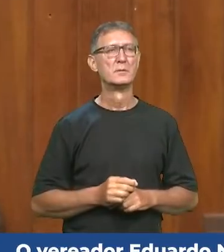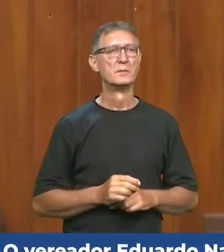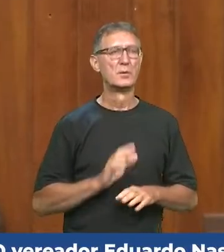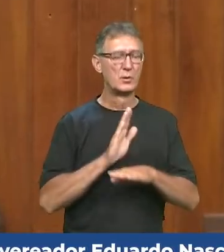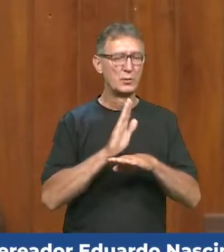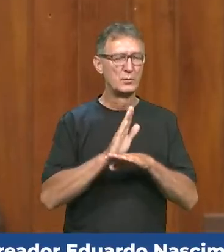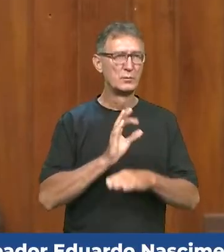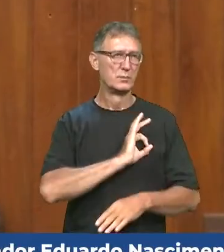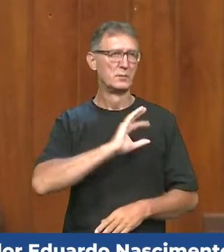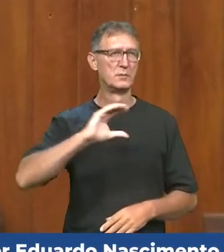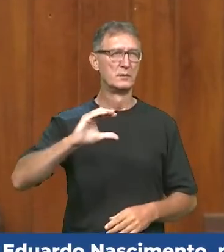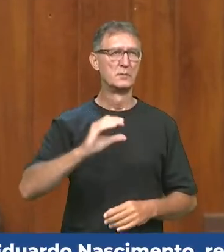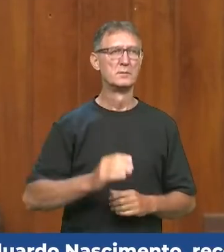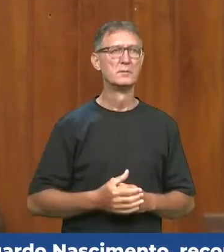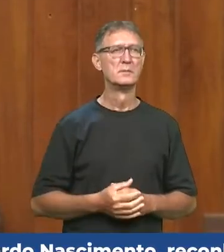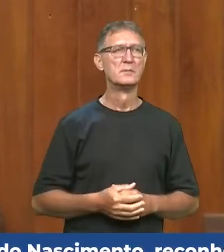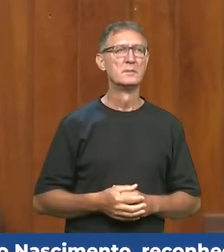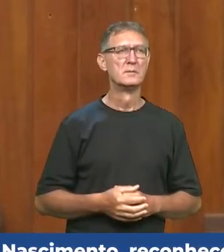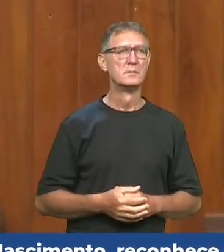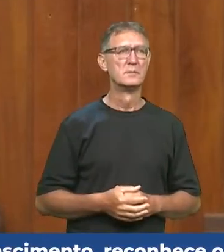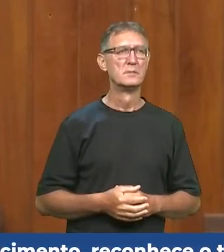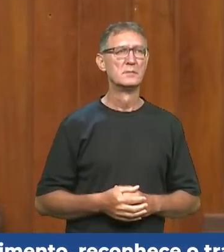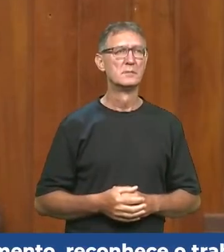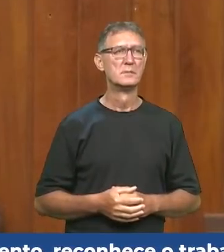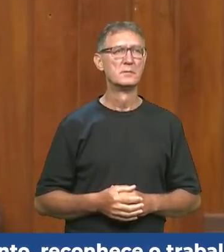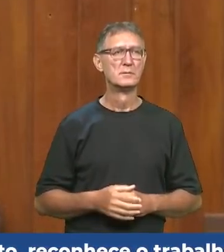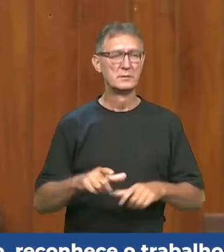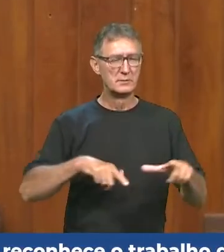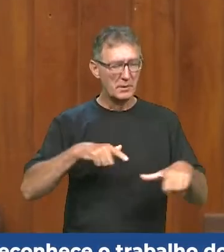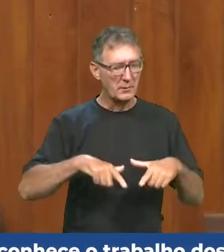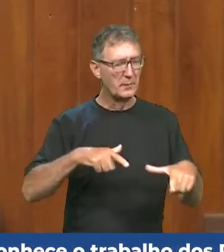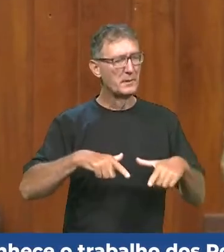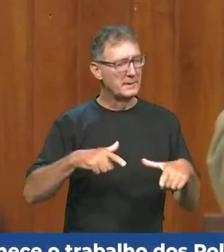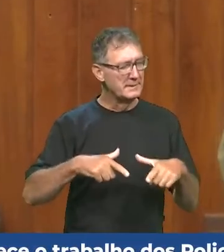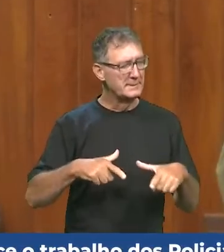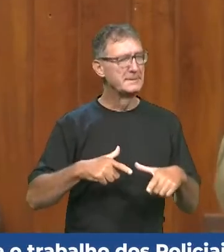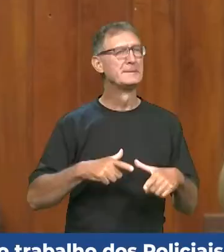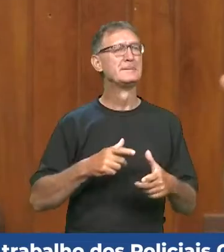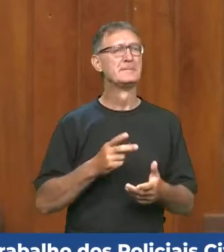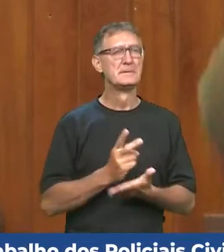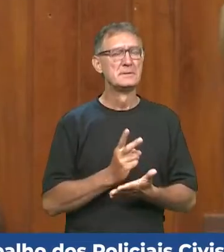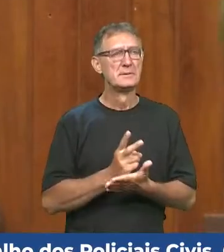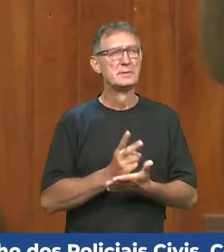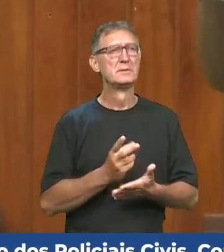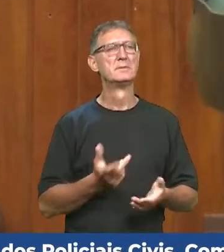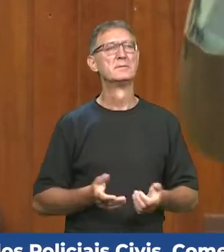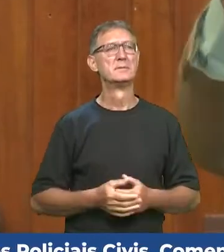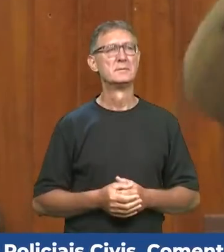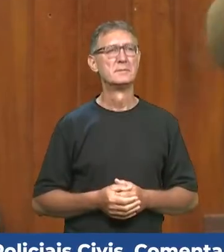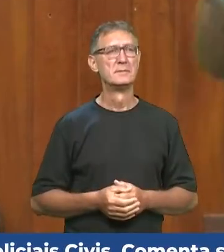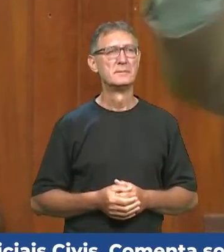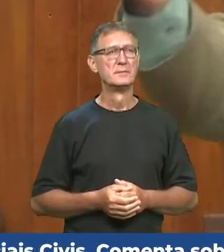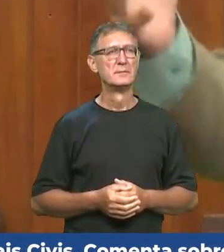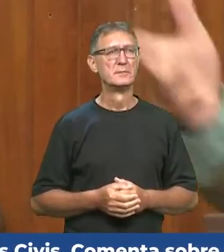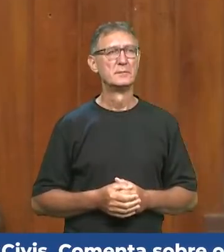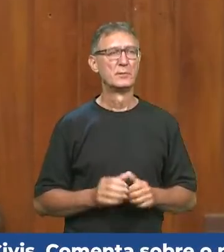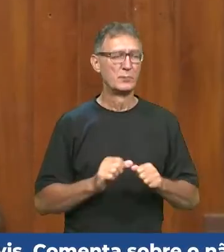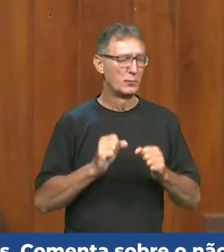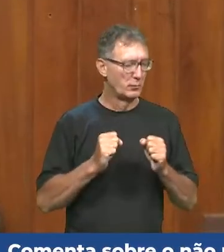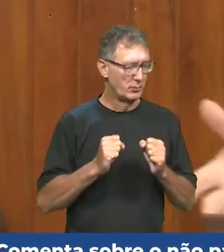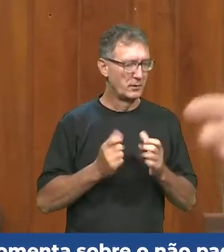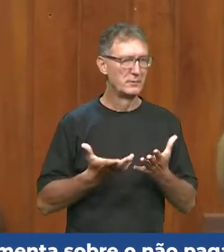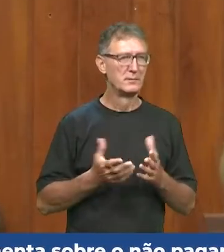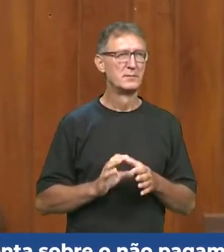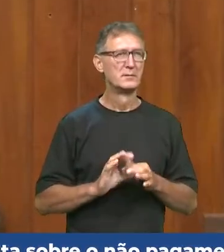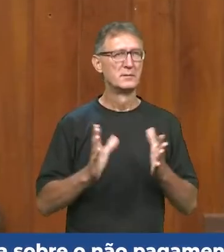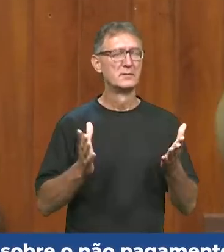para vocês, né? Que, aliás, não é nenhum reconhecimento, porque vocês vão ter que trabalhar mais ainda. Acaba... Mas, enfim, é o que podemos fazer, né, vereador FEF?